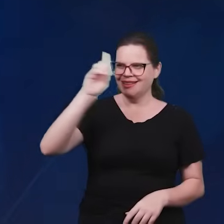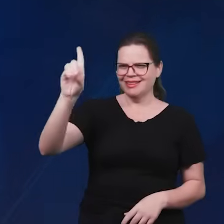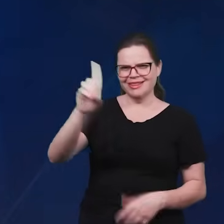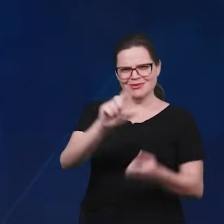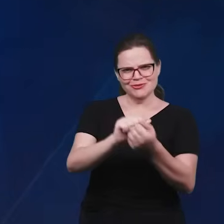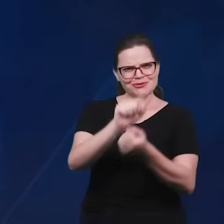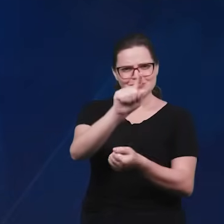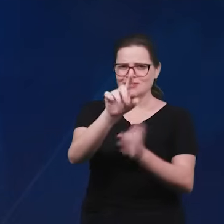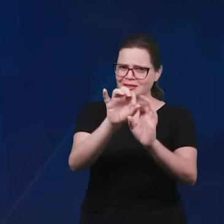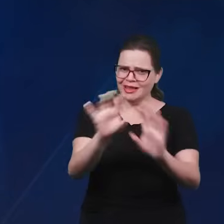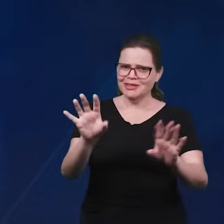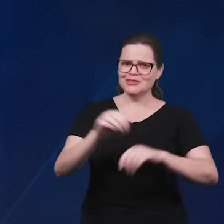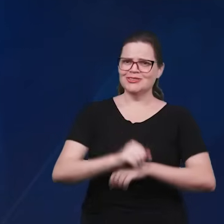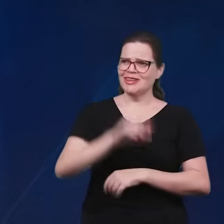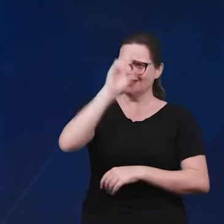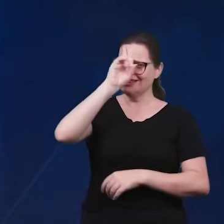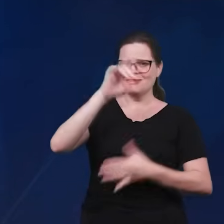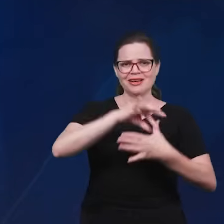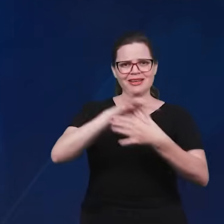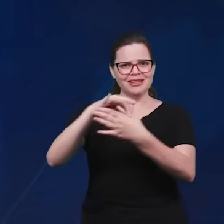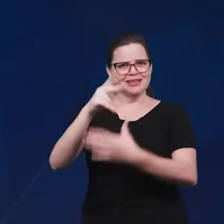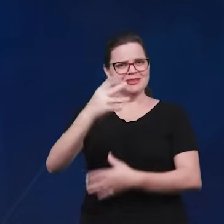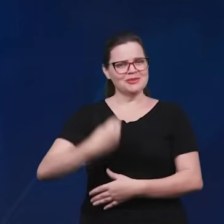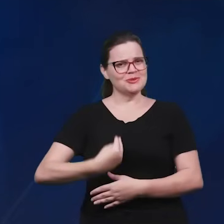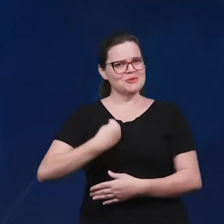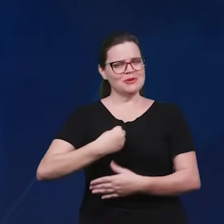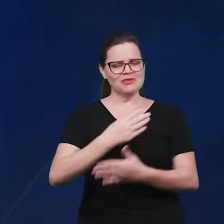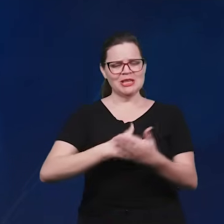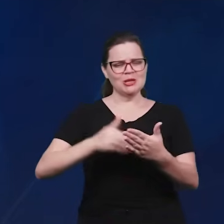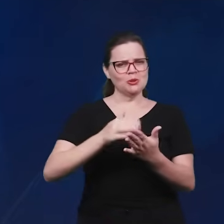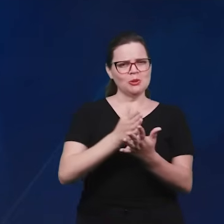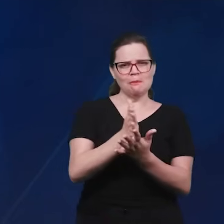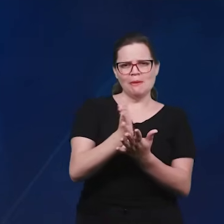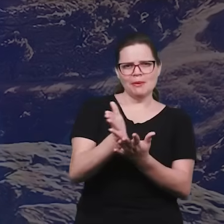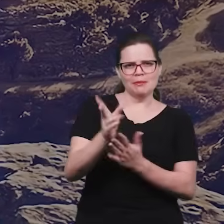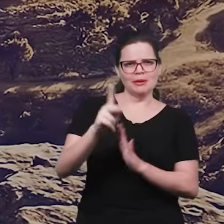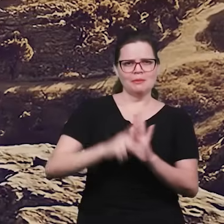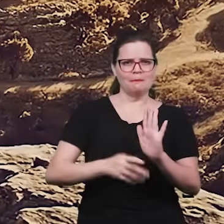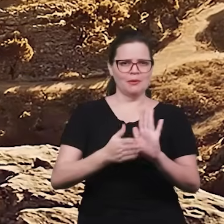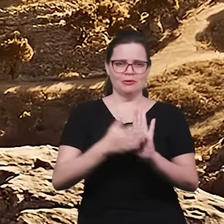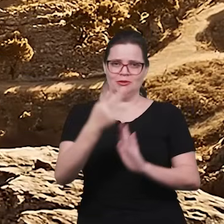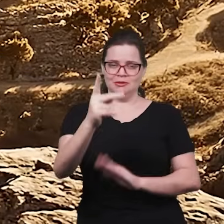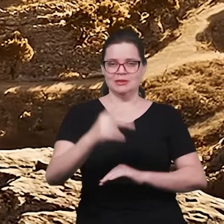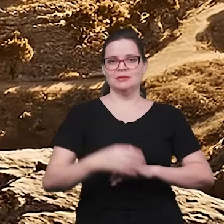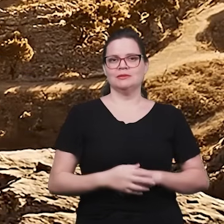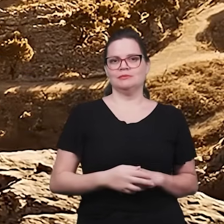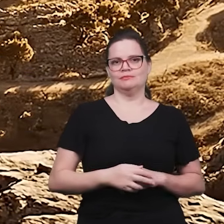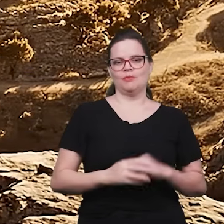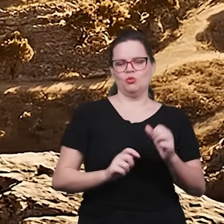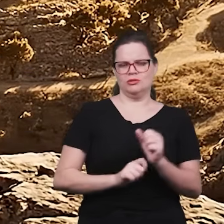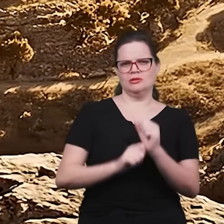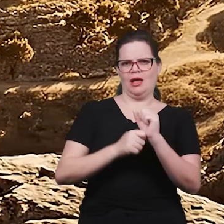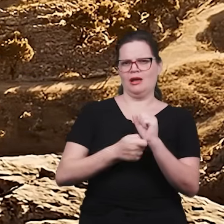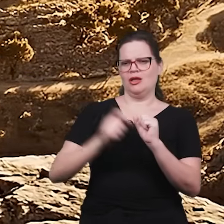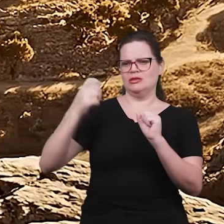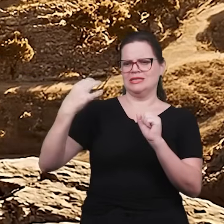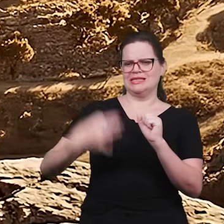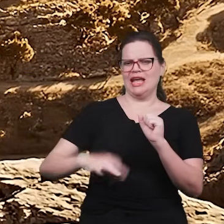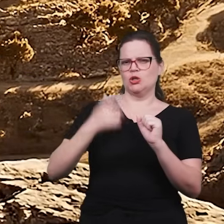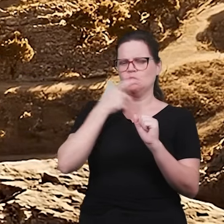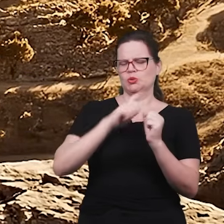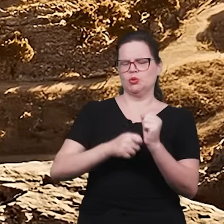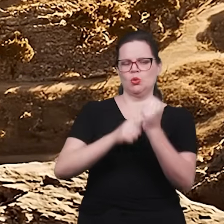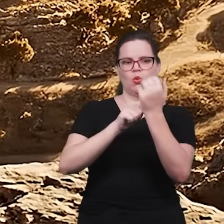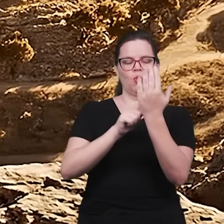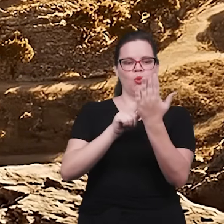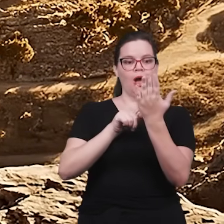estar presente, dirigindo a sua vida em todos os seus planos. O grande segredo para vencer a batalha